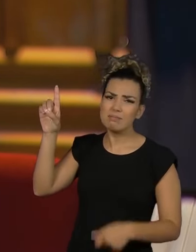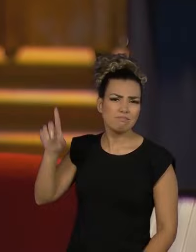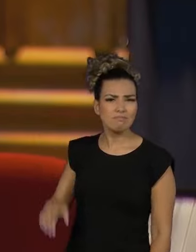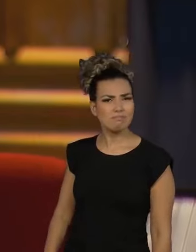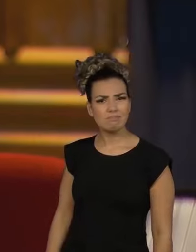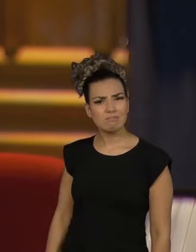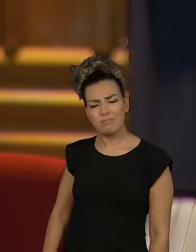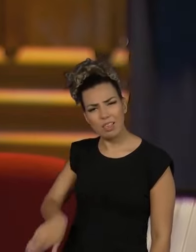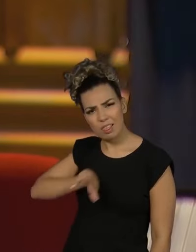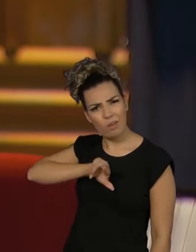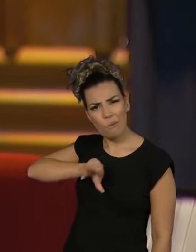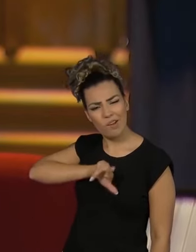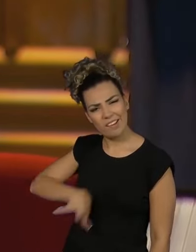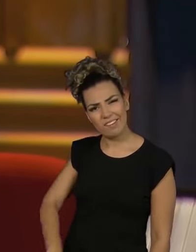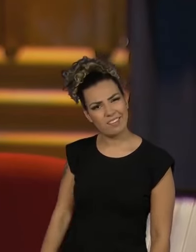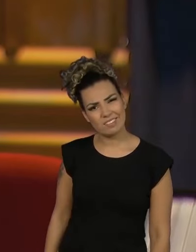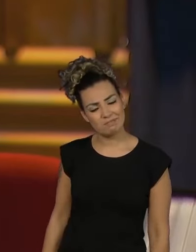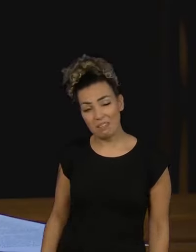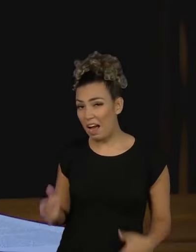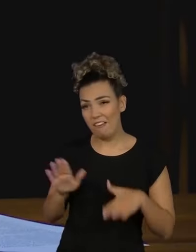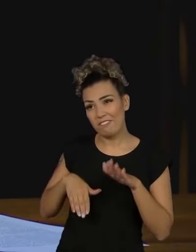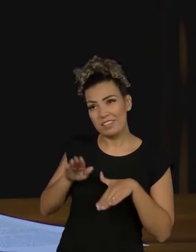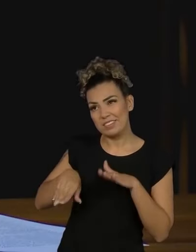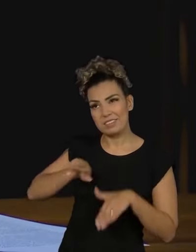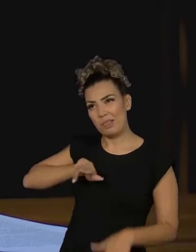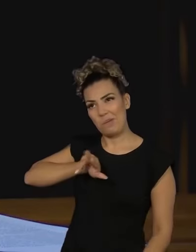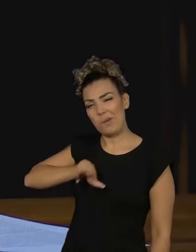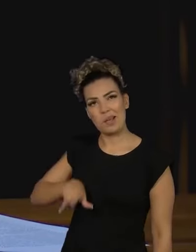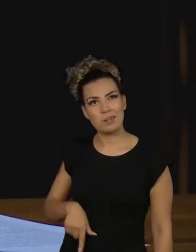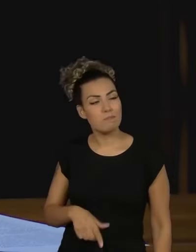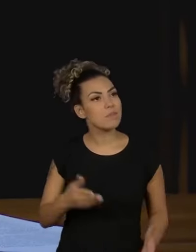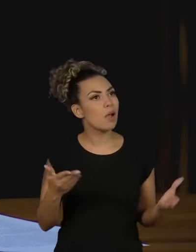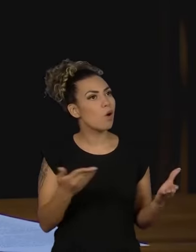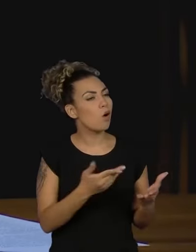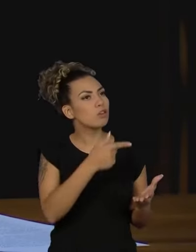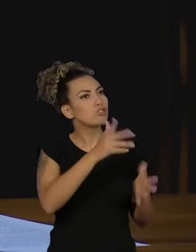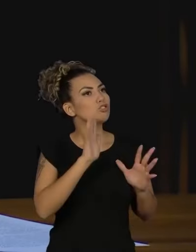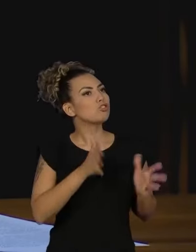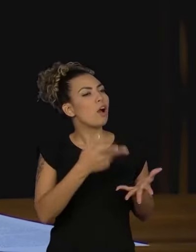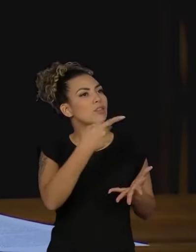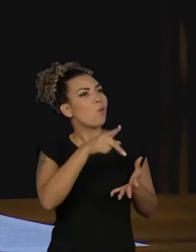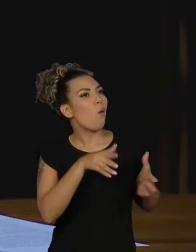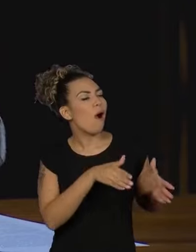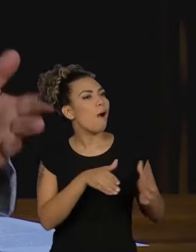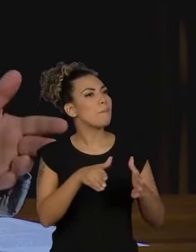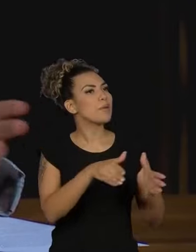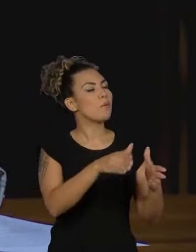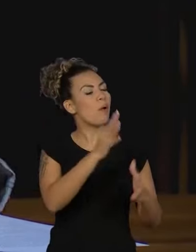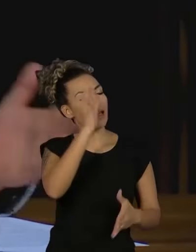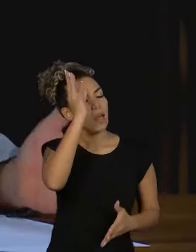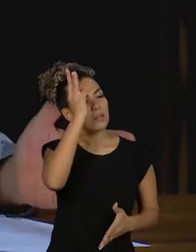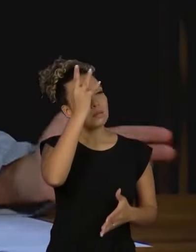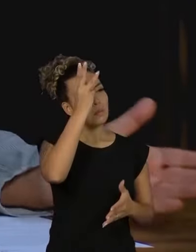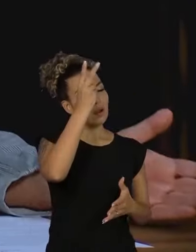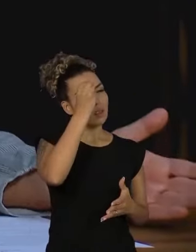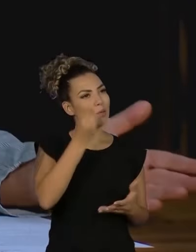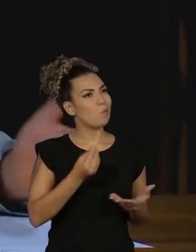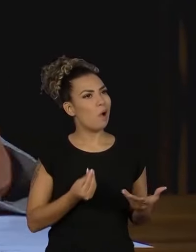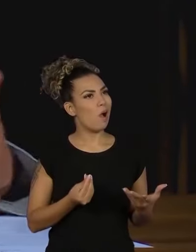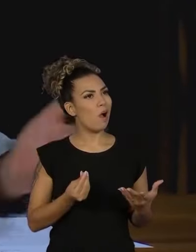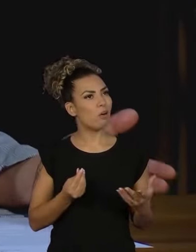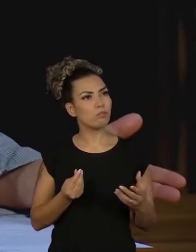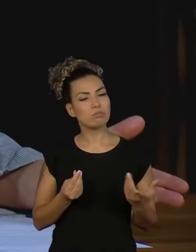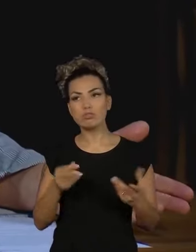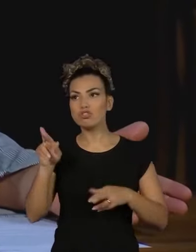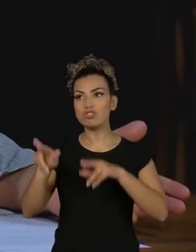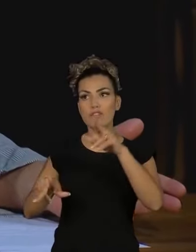assim, né? Você já está num caminho, né, espiritual, que não tem o mesmo nome de outras